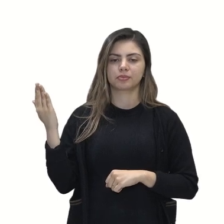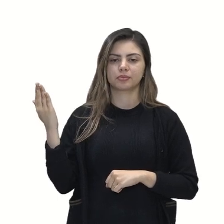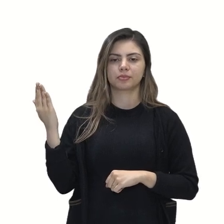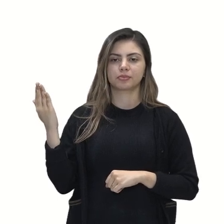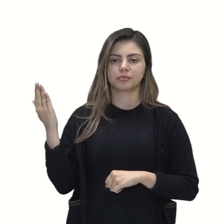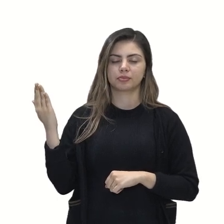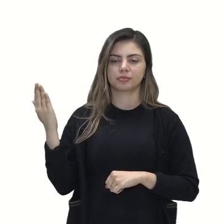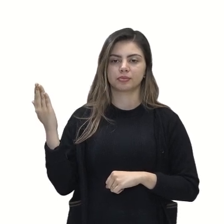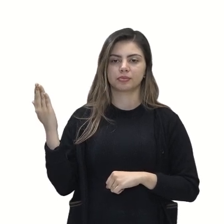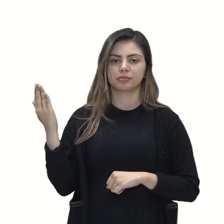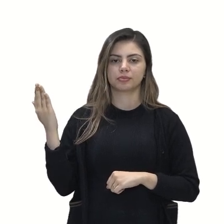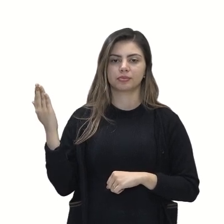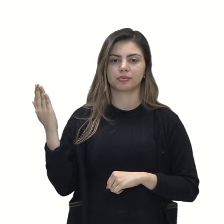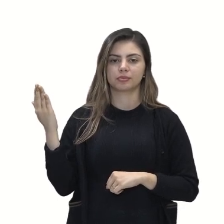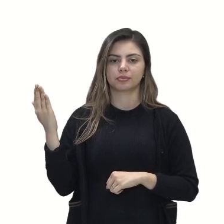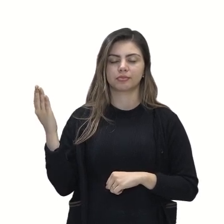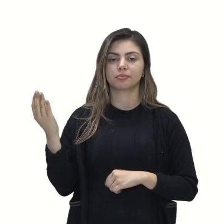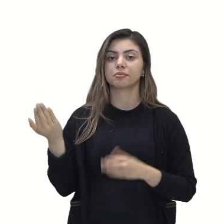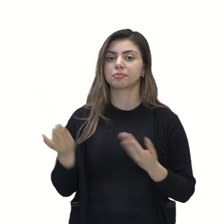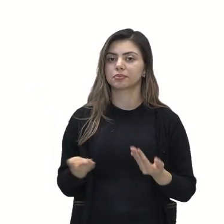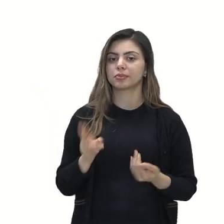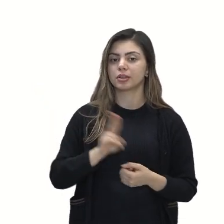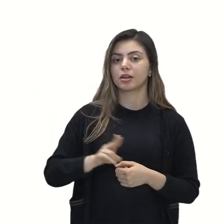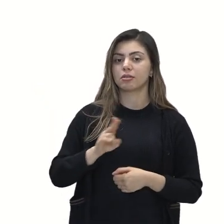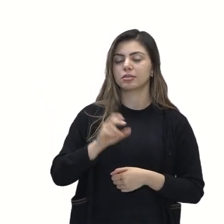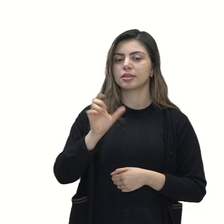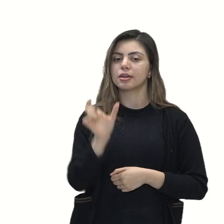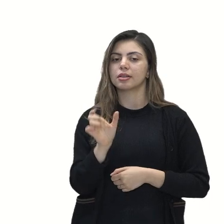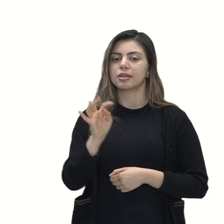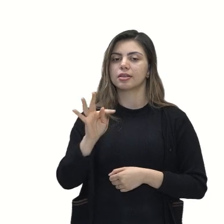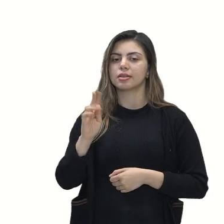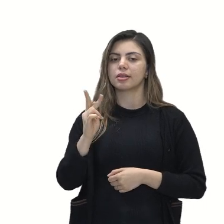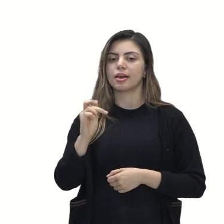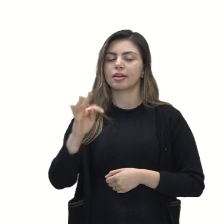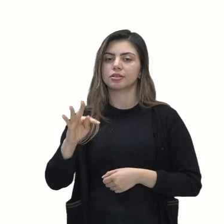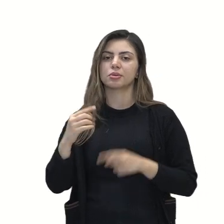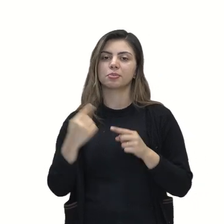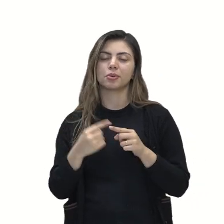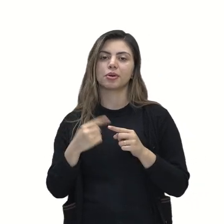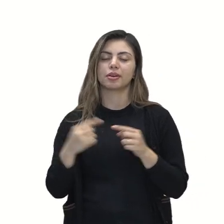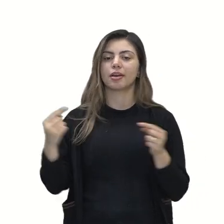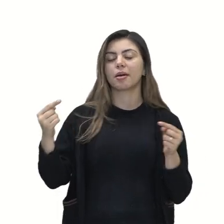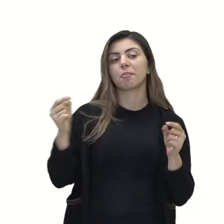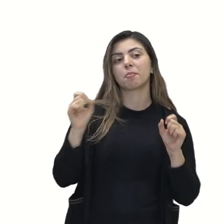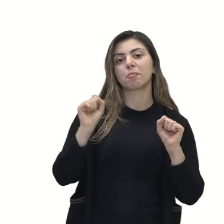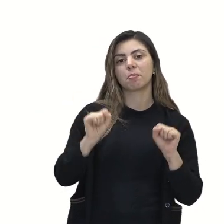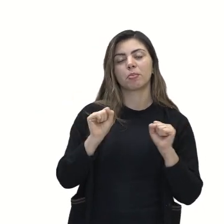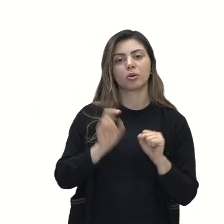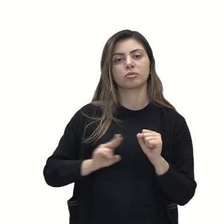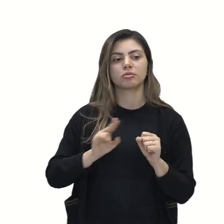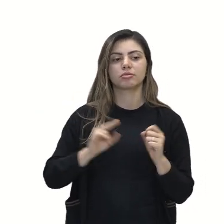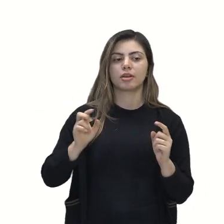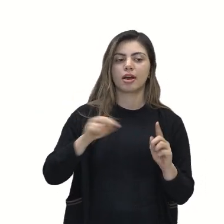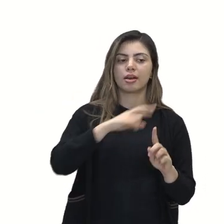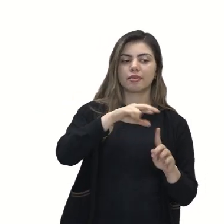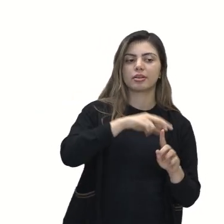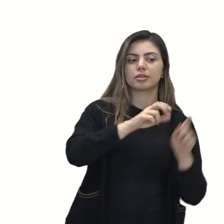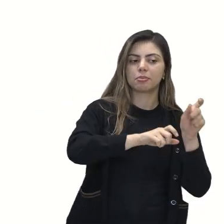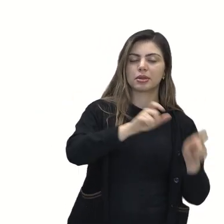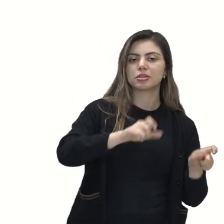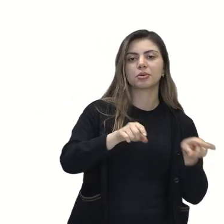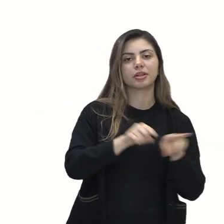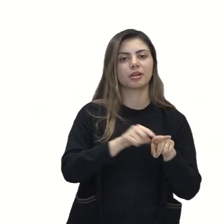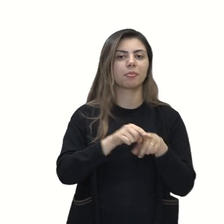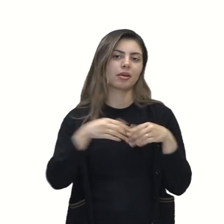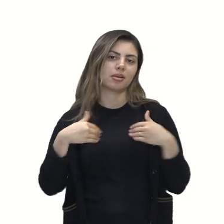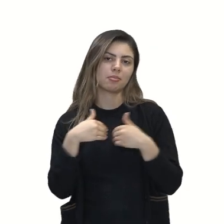next door is friendly. Usei o that porque fala ele pode ser usado tanto para pessoas como para